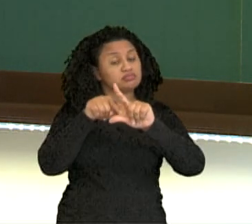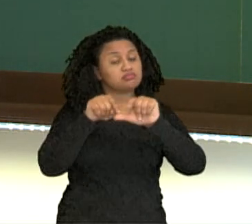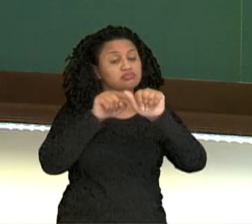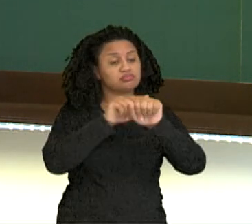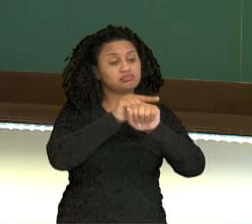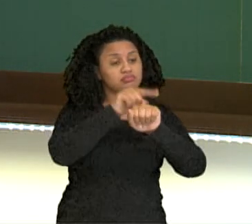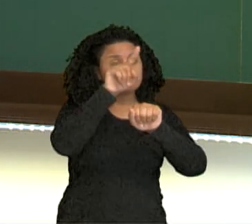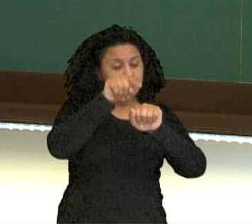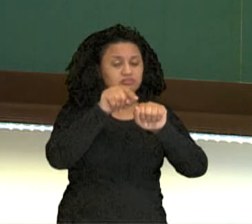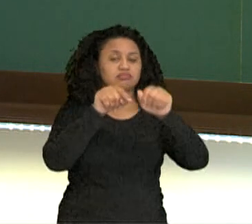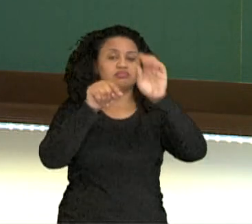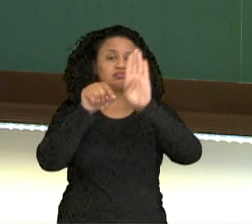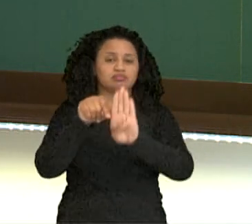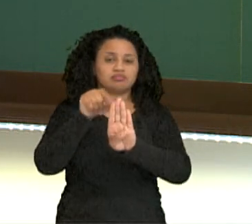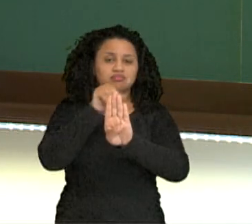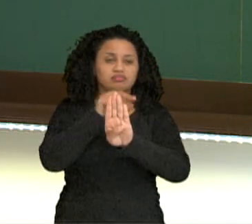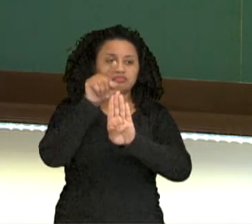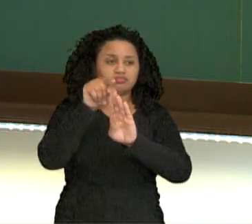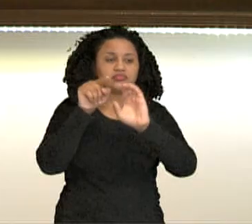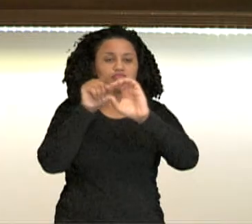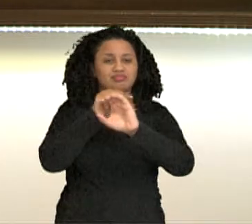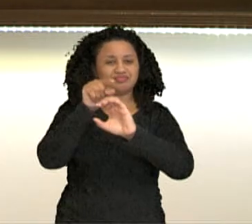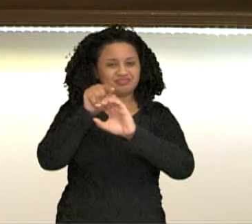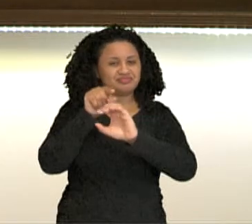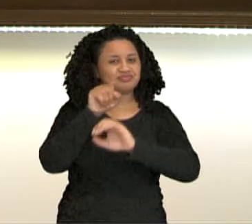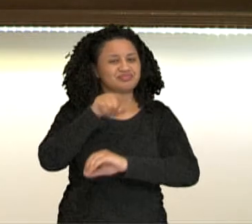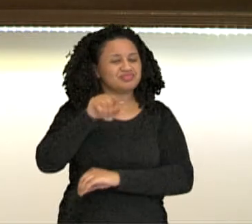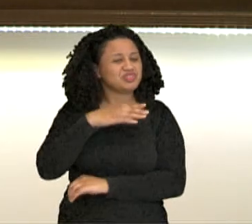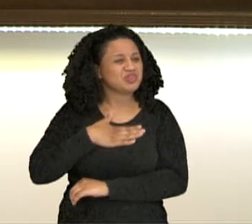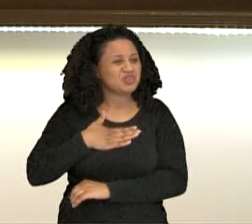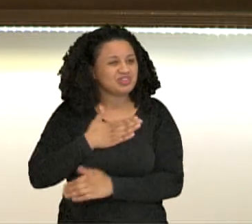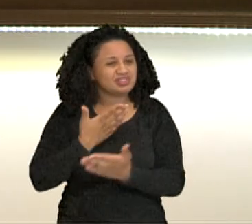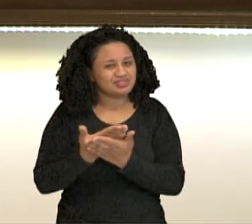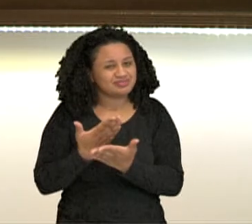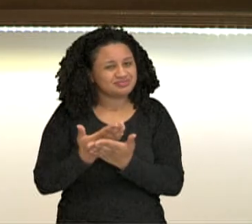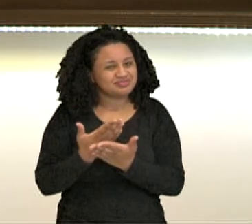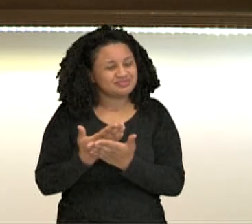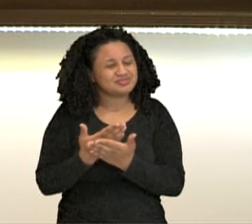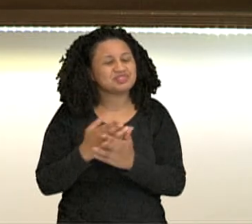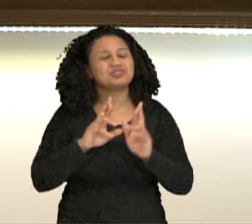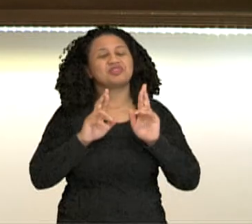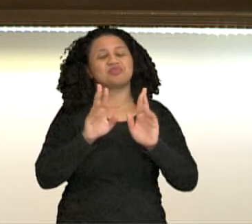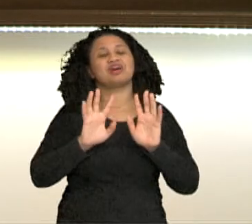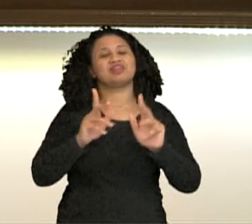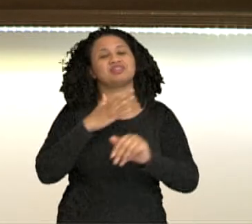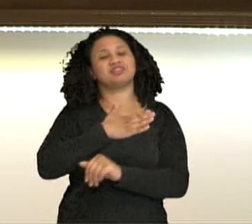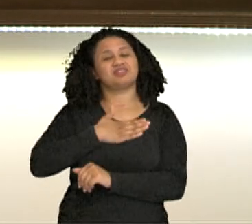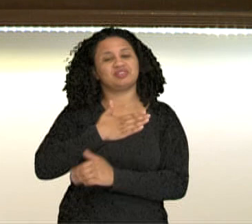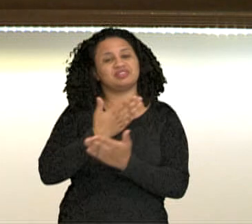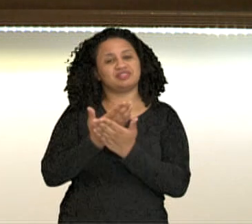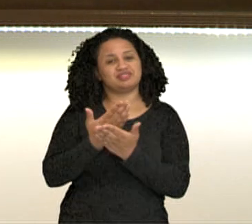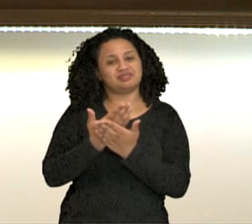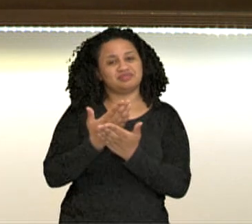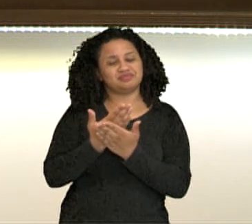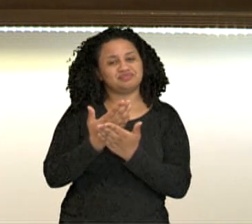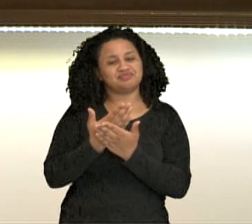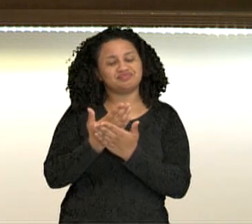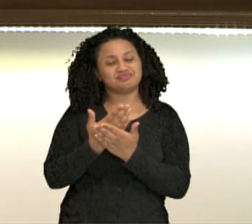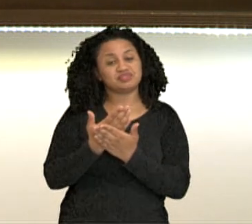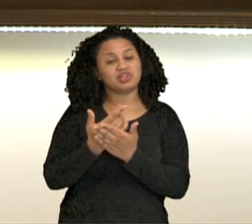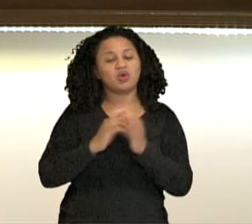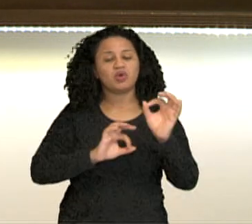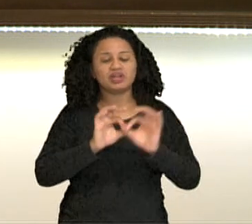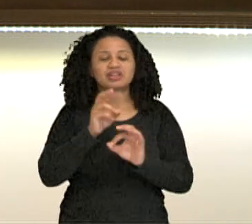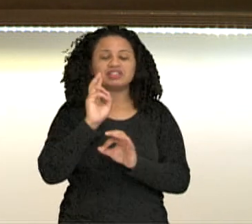ângulo, né? Daí, gostaram da nossa aula? Ah, eu espero que sim. Deixa o seu